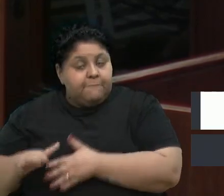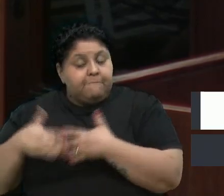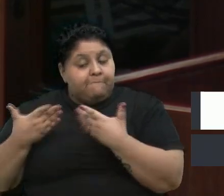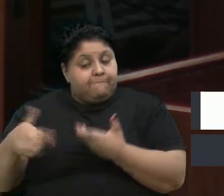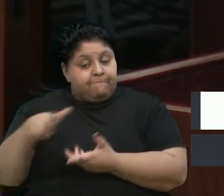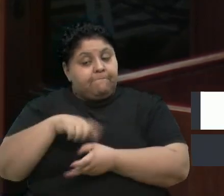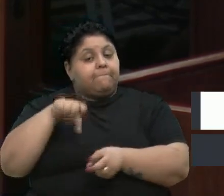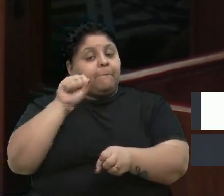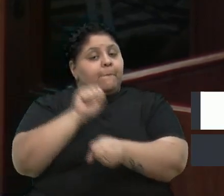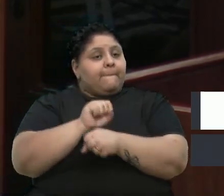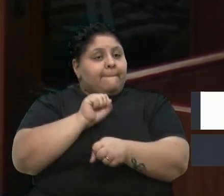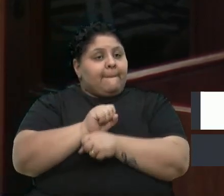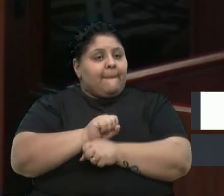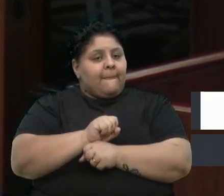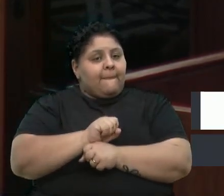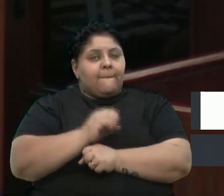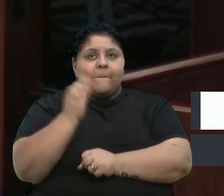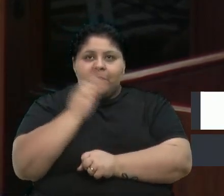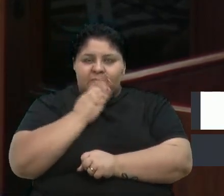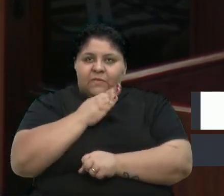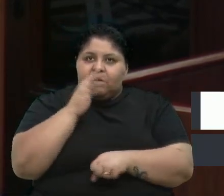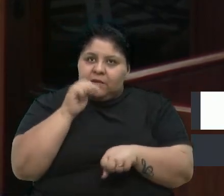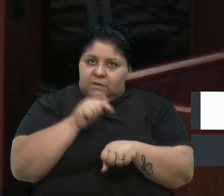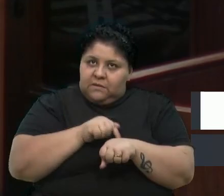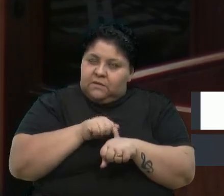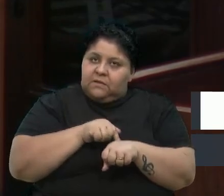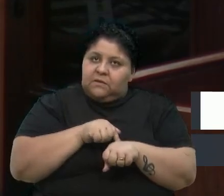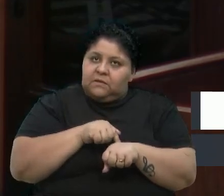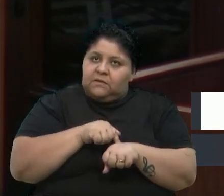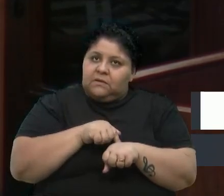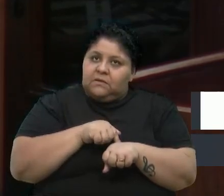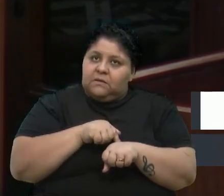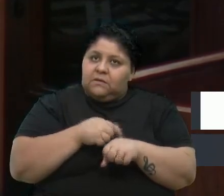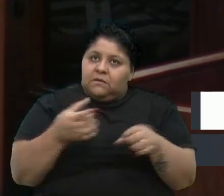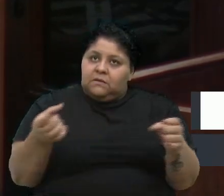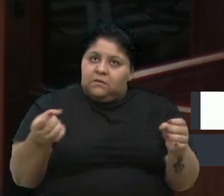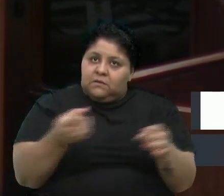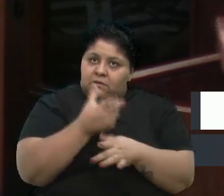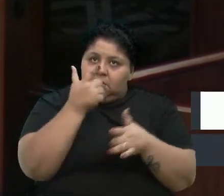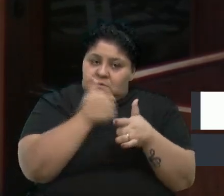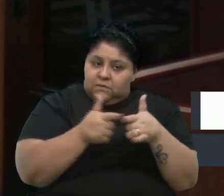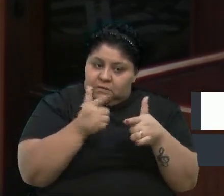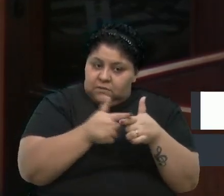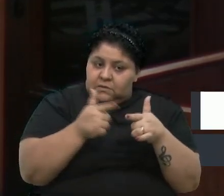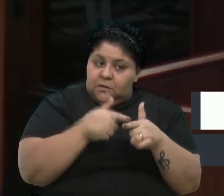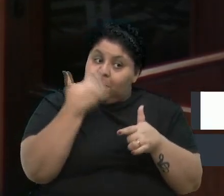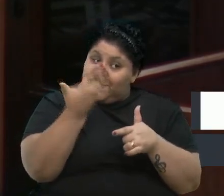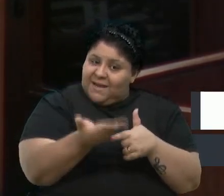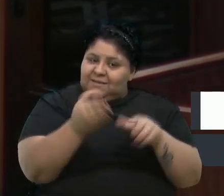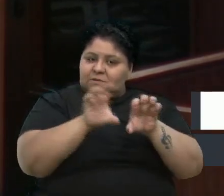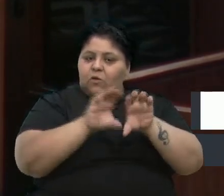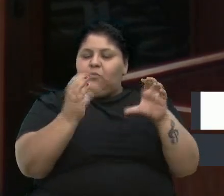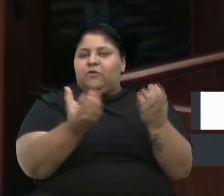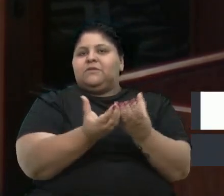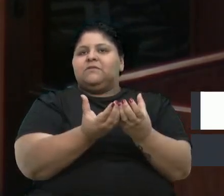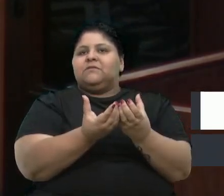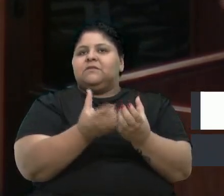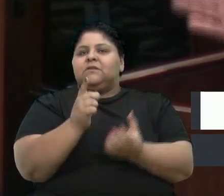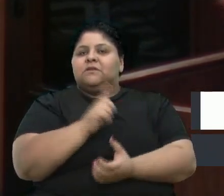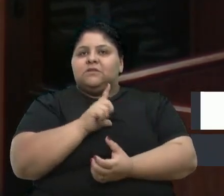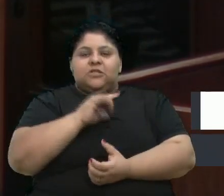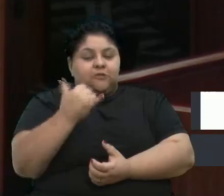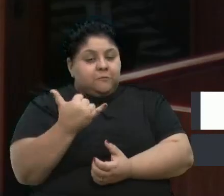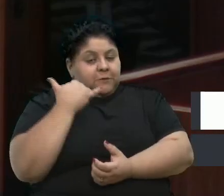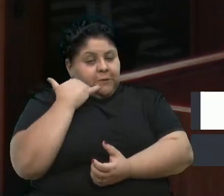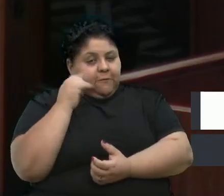espero que, no mais breve tempo possível, seja solucionado esse problema para essa comunidade. Tive no telefone